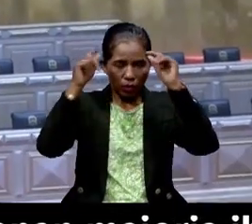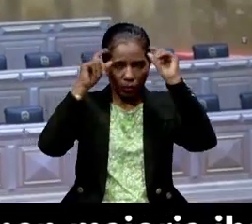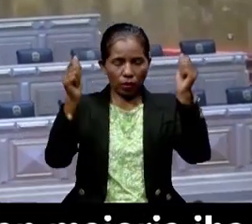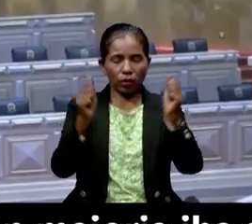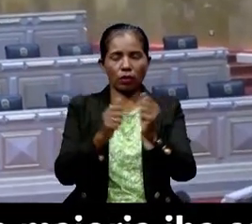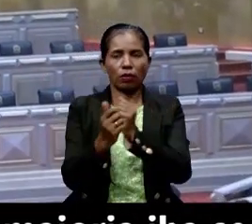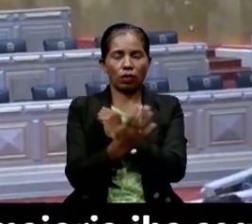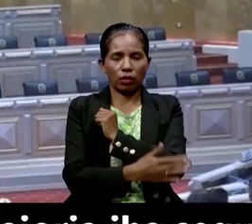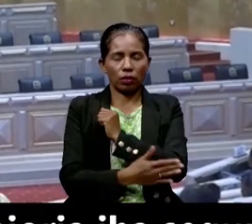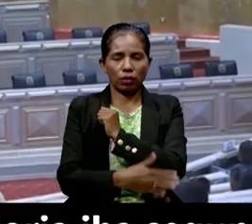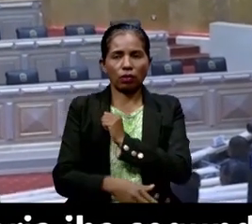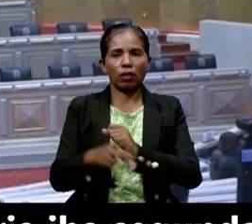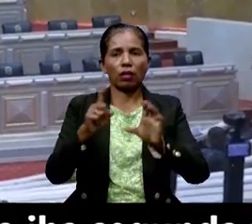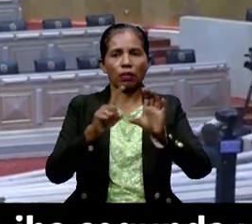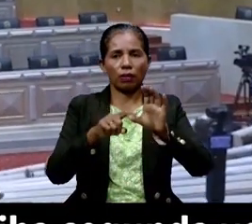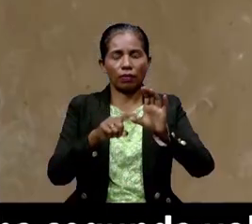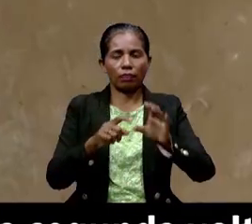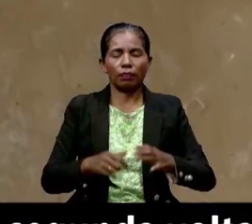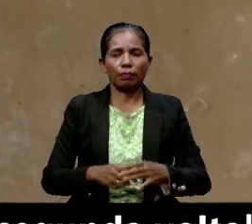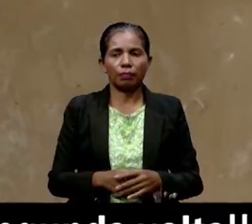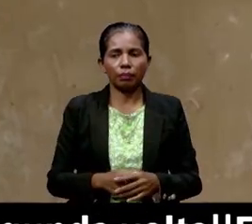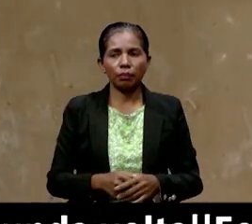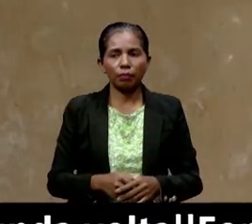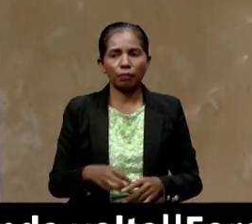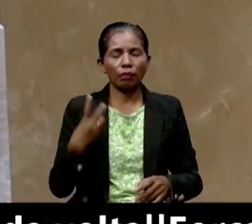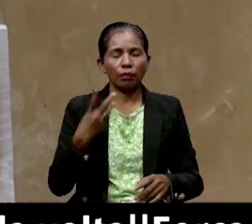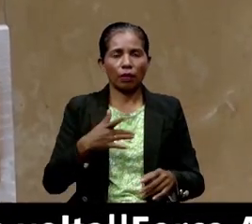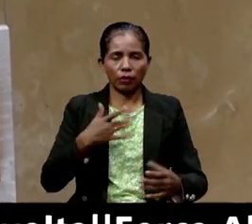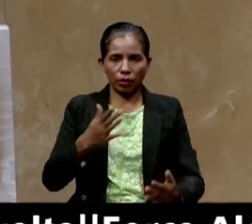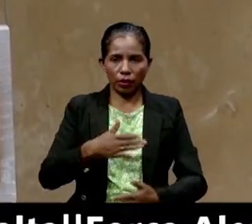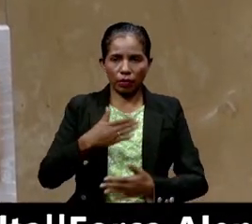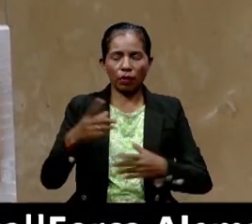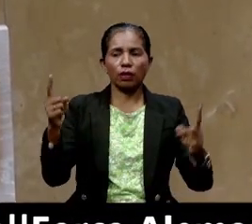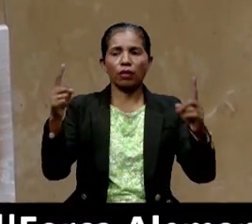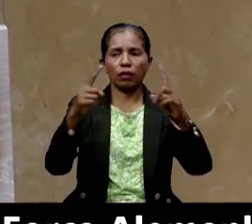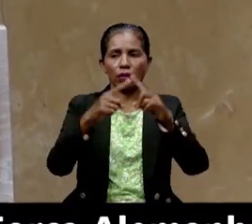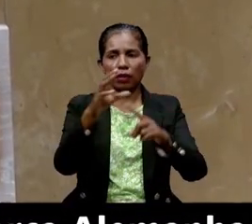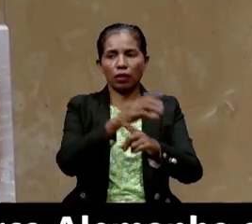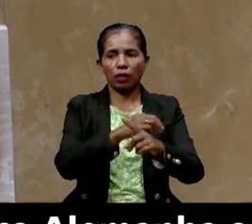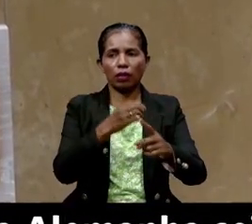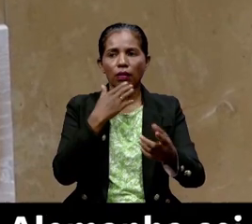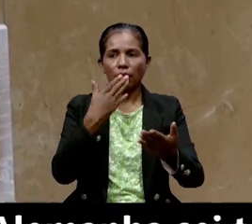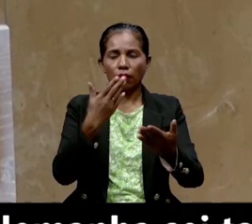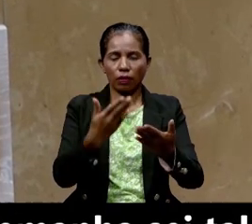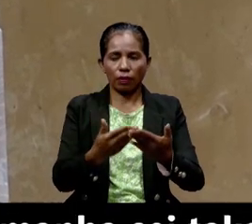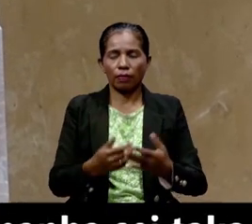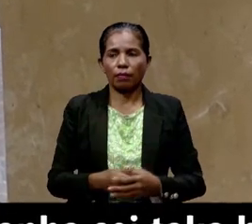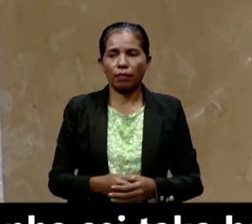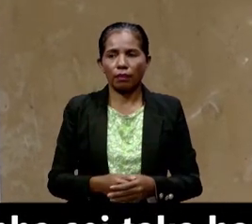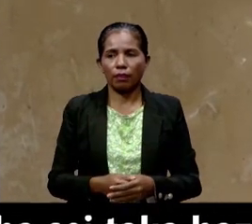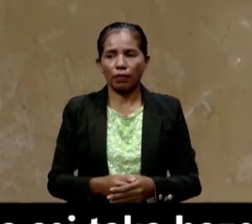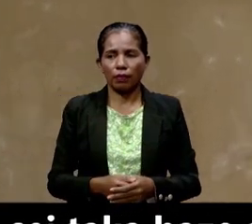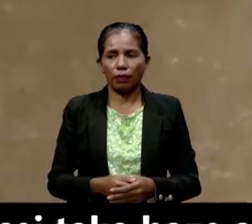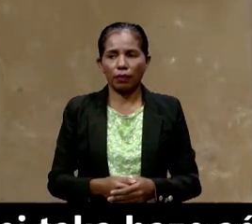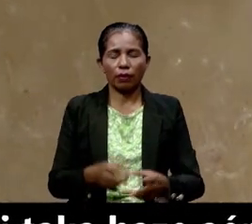Angola. Senhor Presidente, muito obrigada por termos o privilégio de receber na Assembleia Nacional de Angola